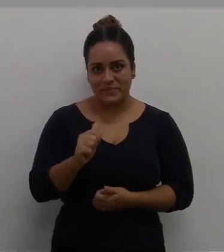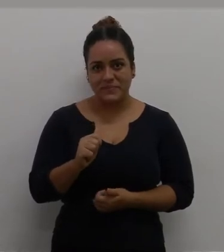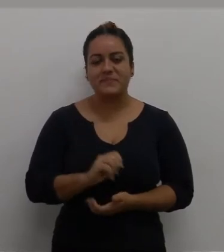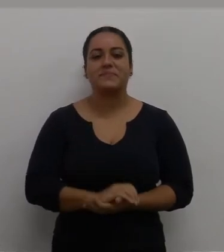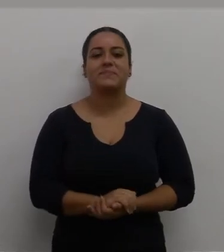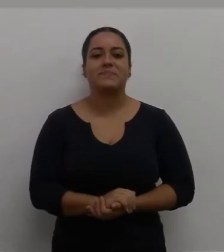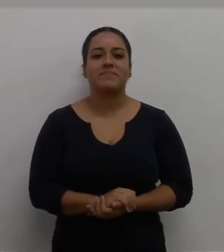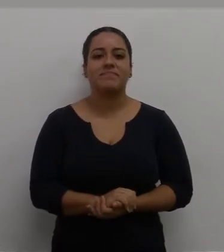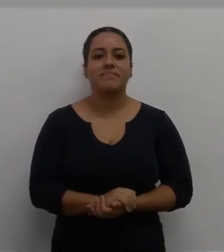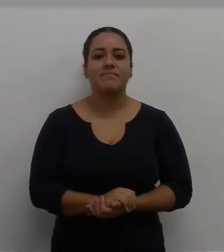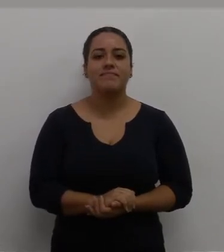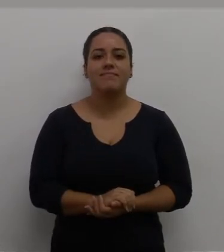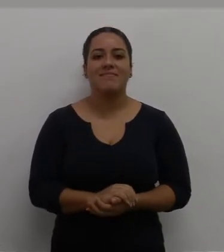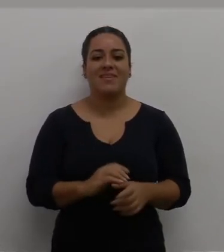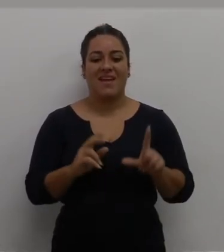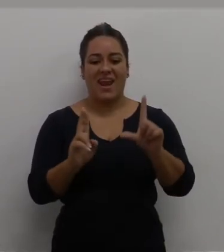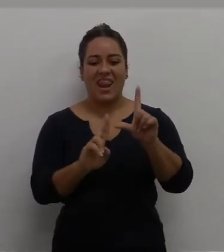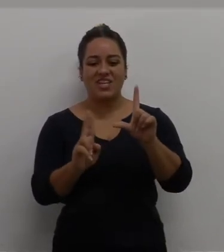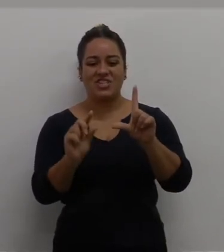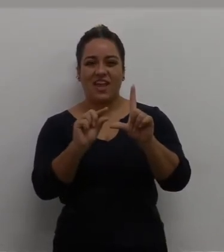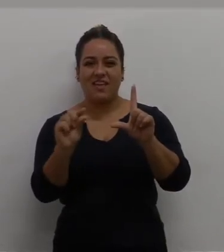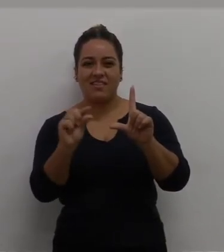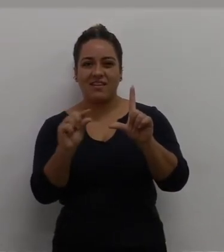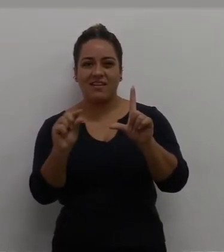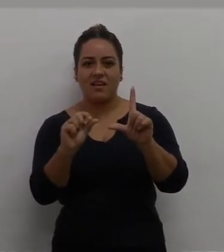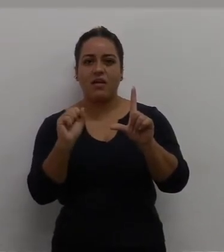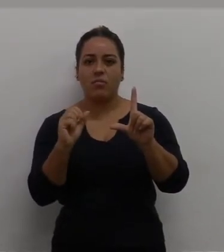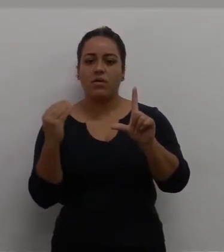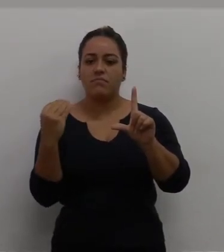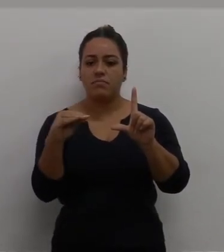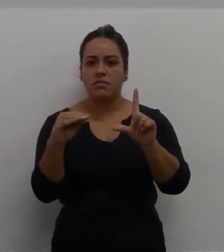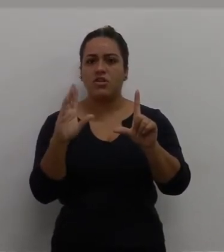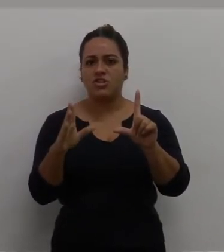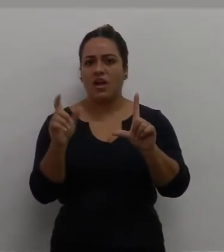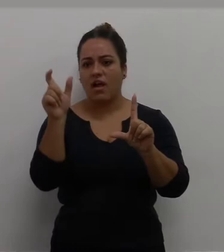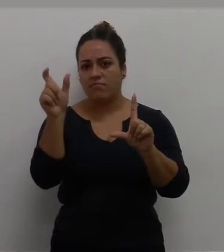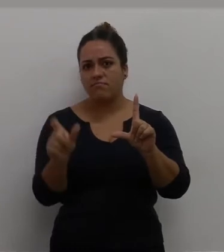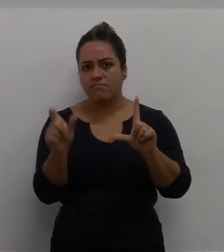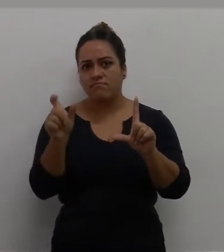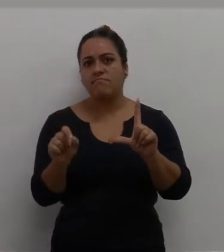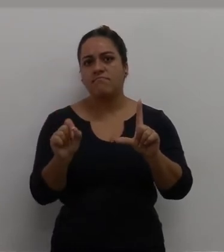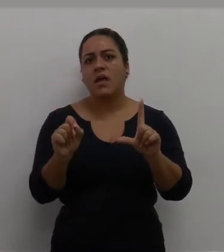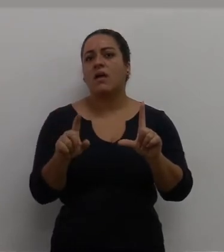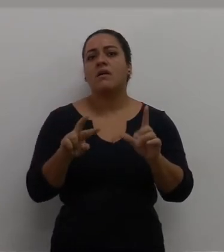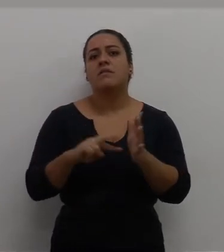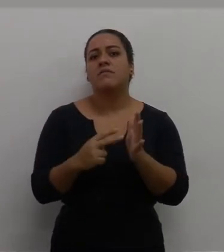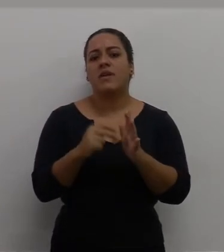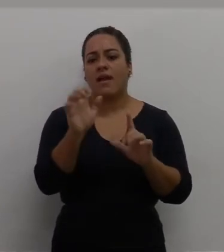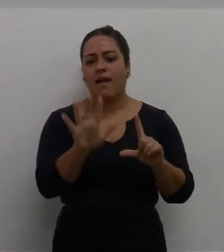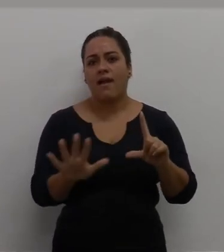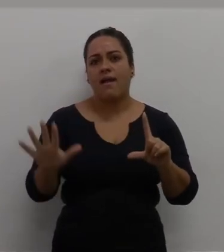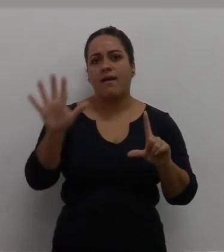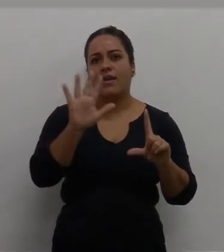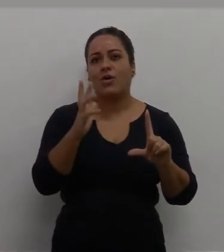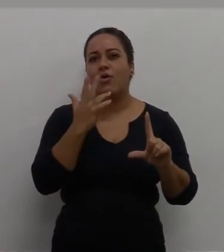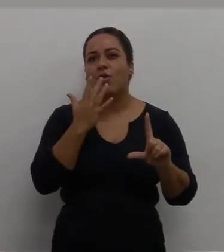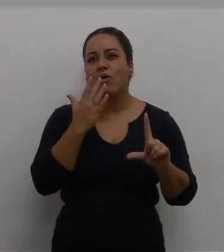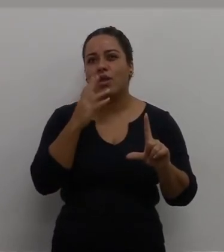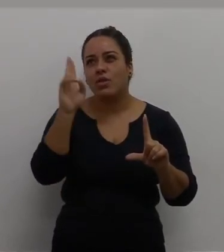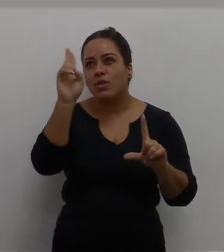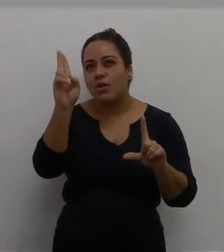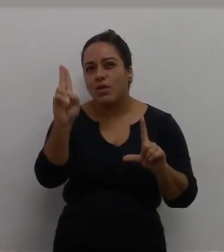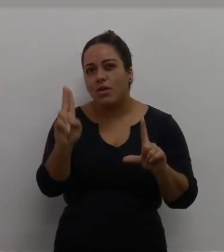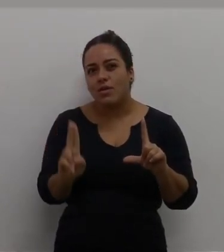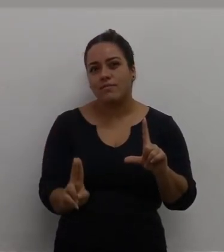Ok? A legenda, eu posso colocar essa legenda, ela já está à direita, né? O que é a legenda? Toda essa área aqui,